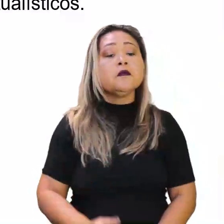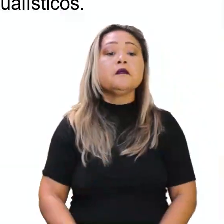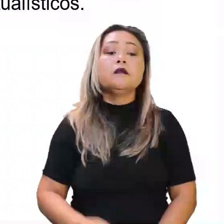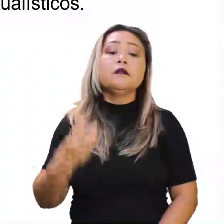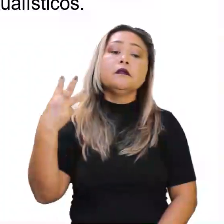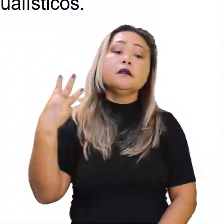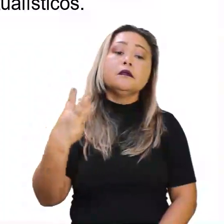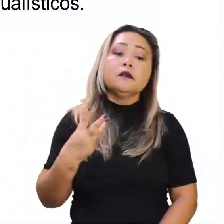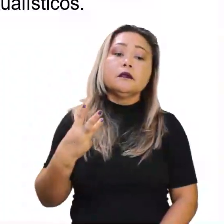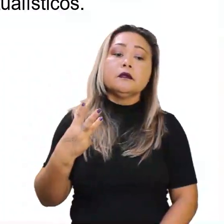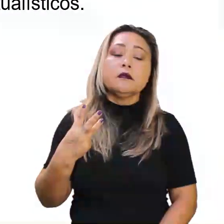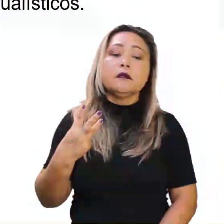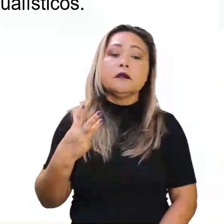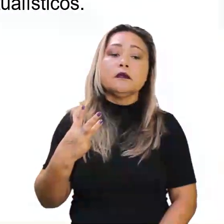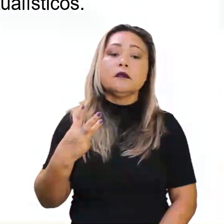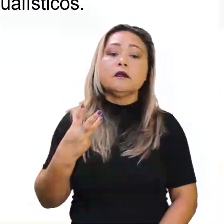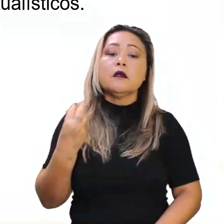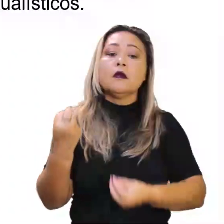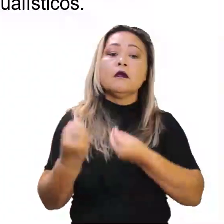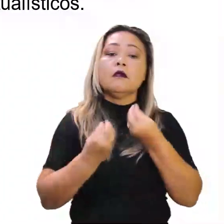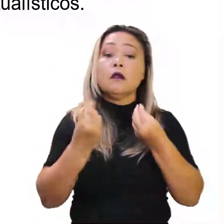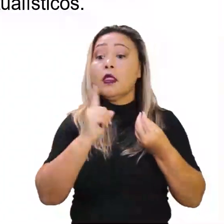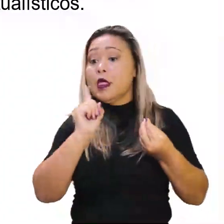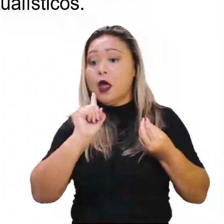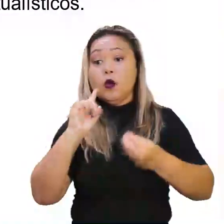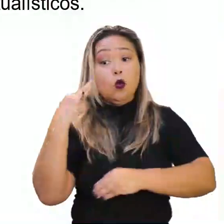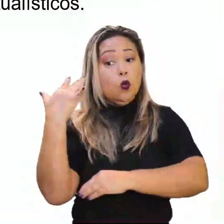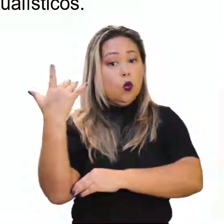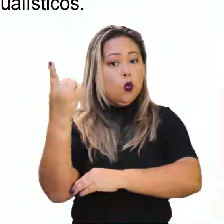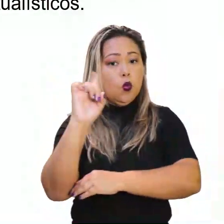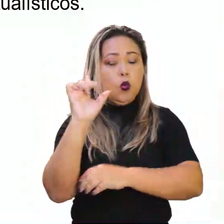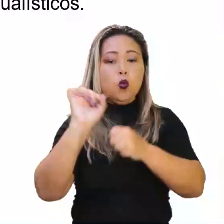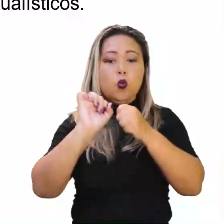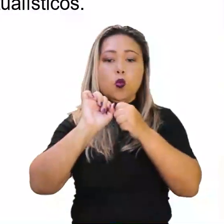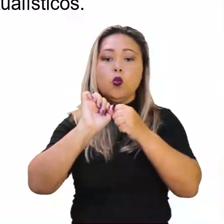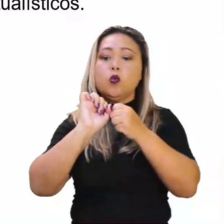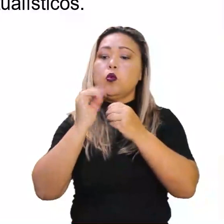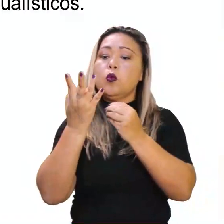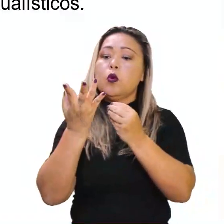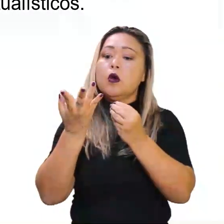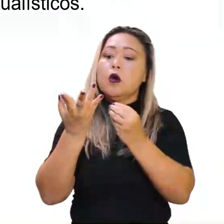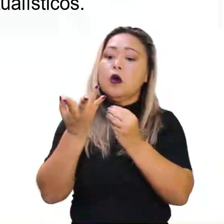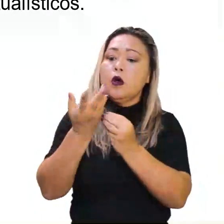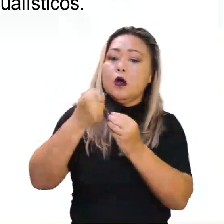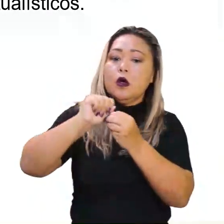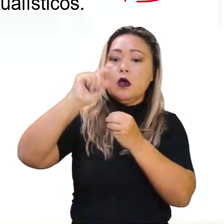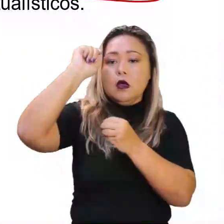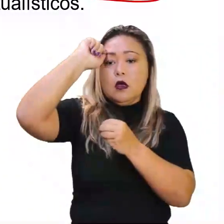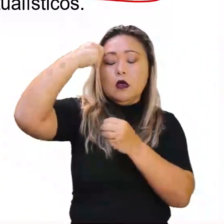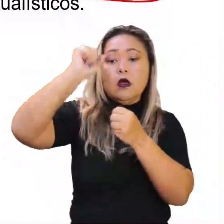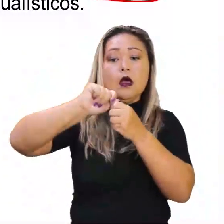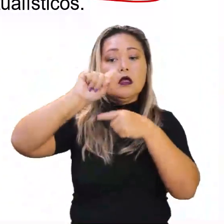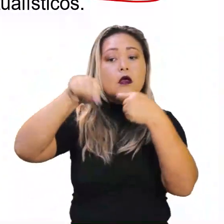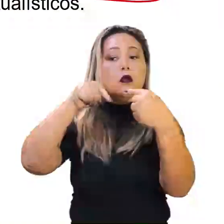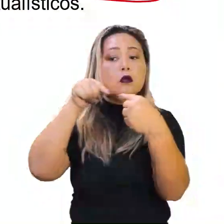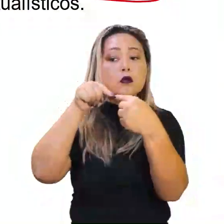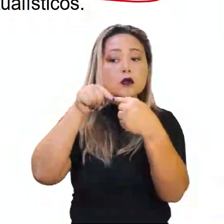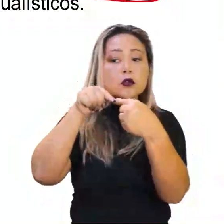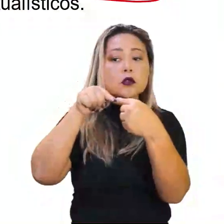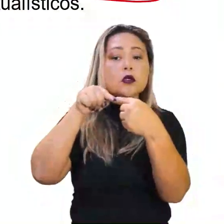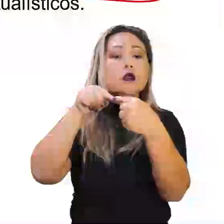distorcidas. Terceiro, aqui nós temos que a forma não naturalista da arte africana tem o objetivo de